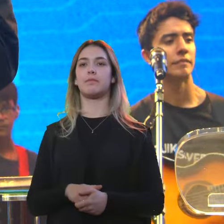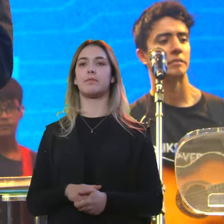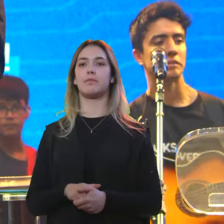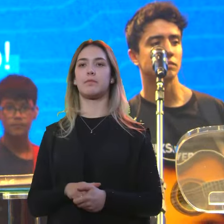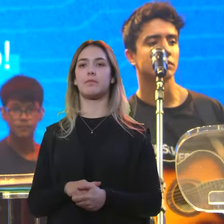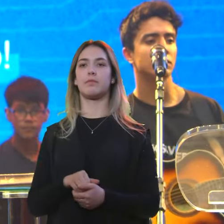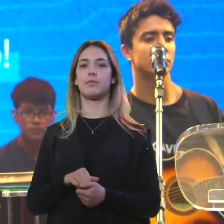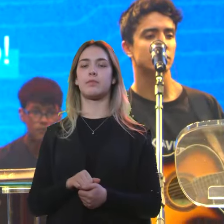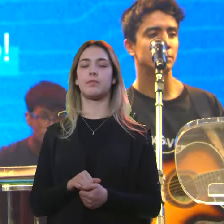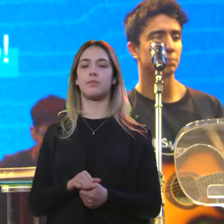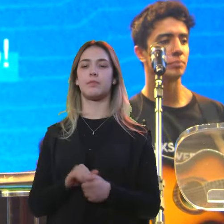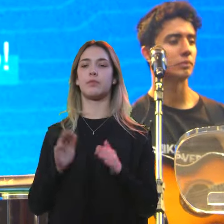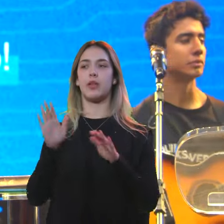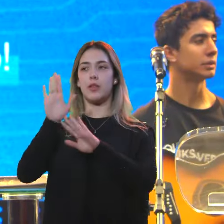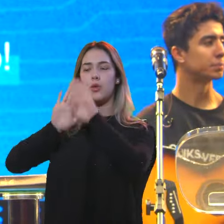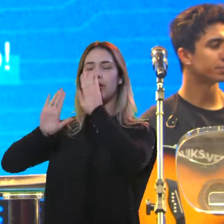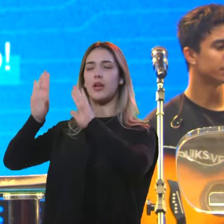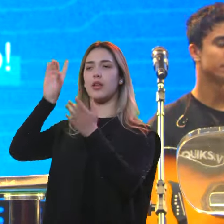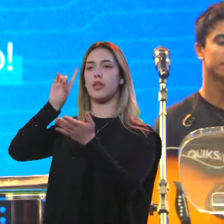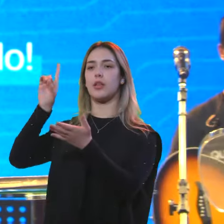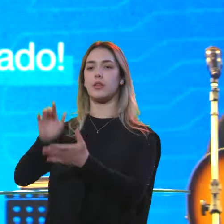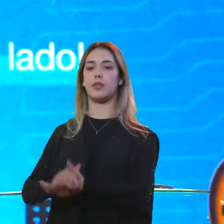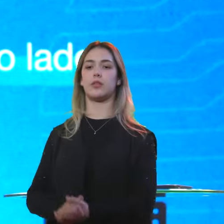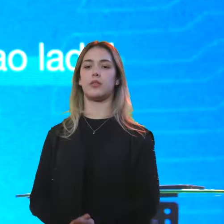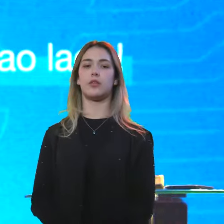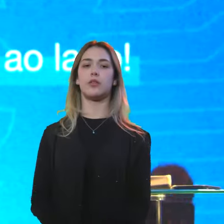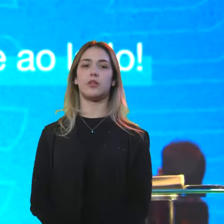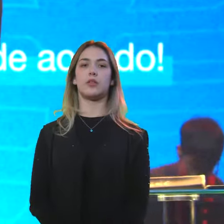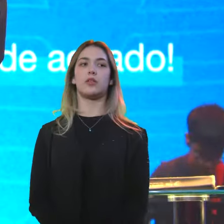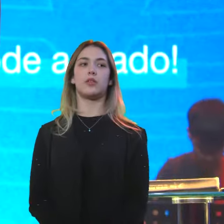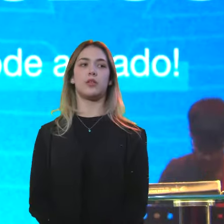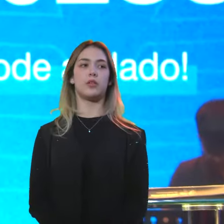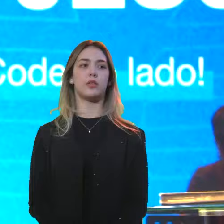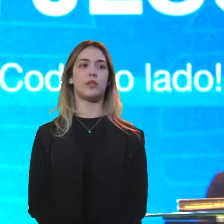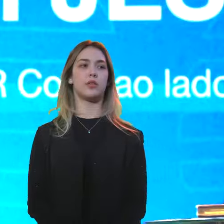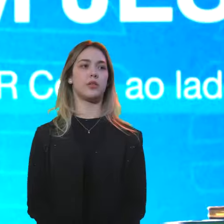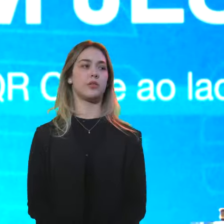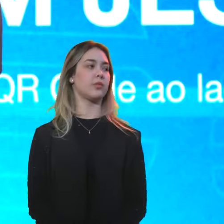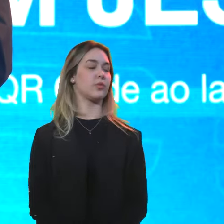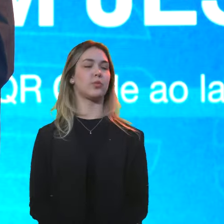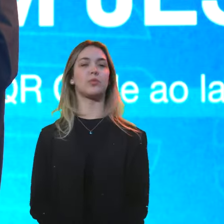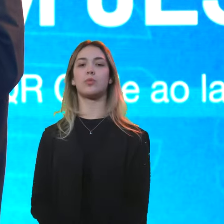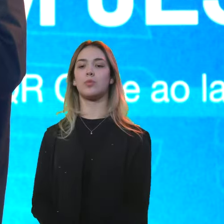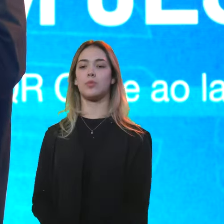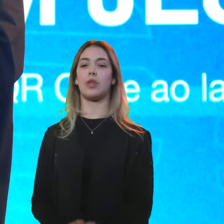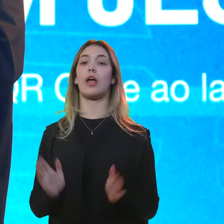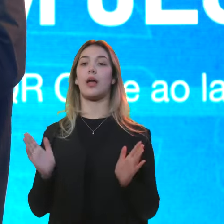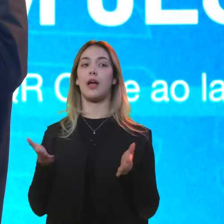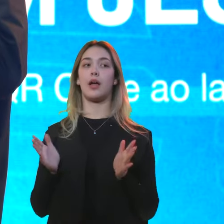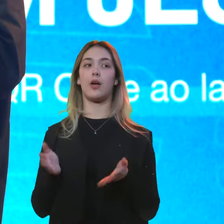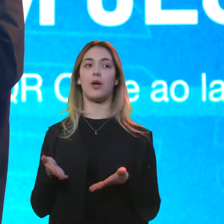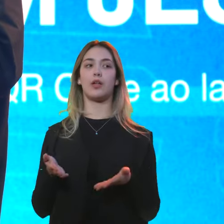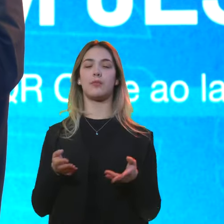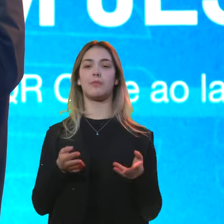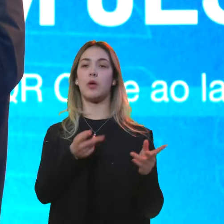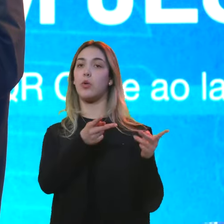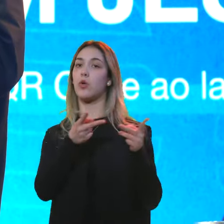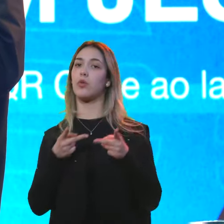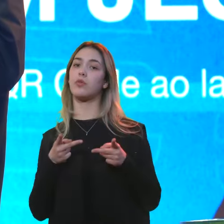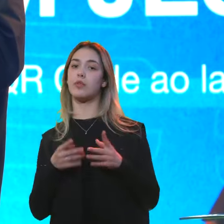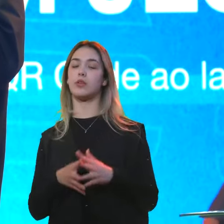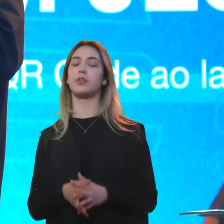para o lugar não. A gente está perto de encerrar, mas eu preciso fazer um convite. Faz